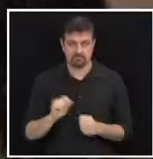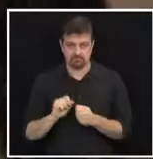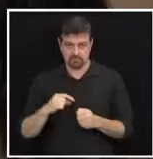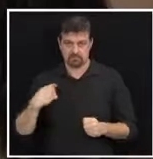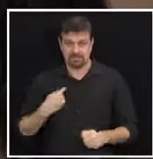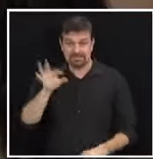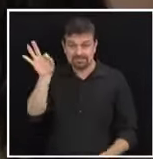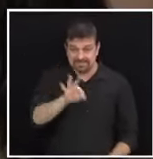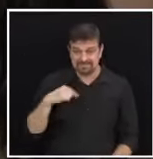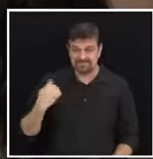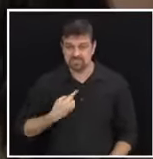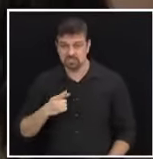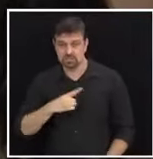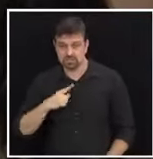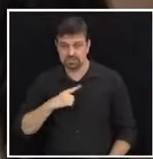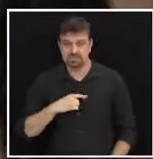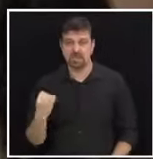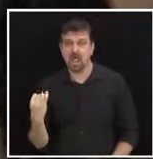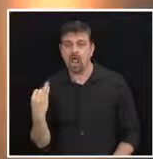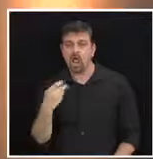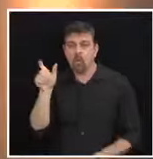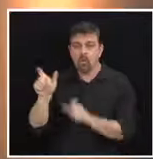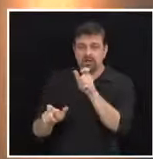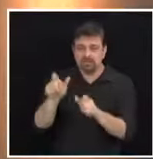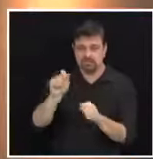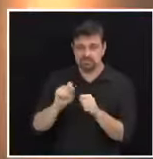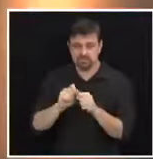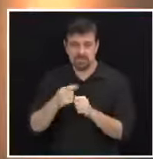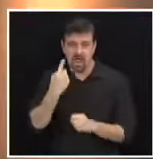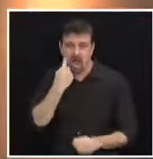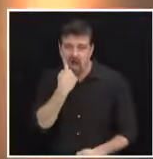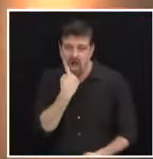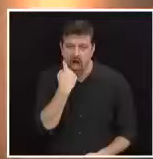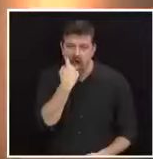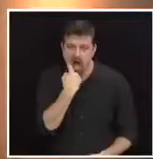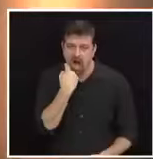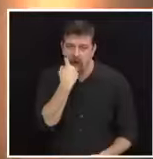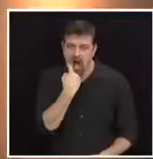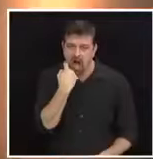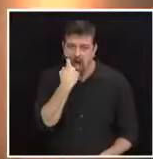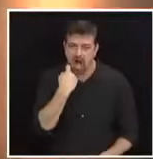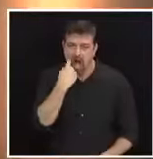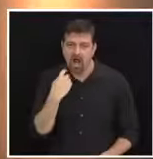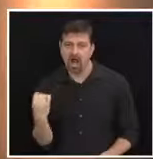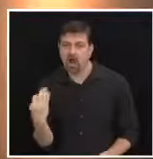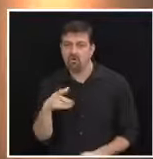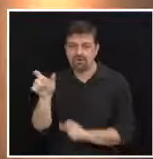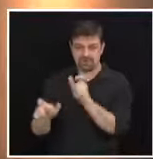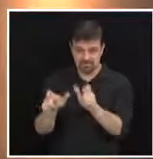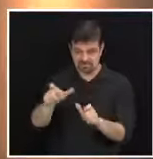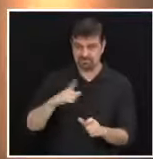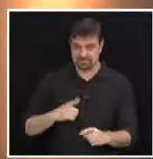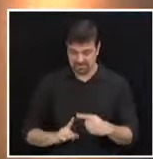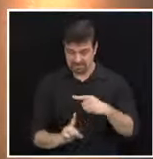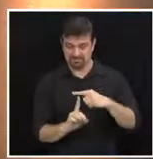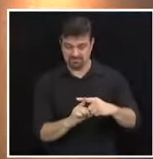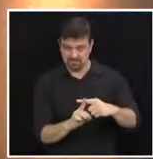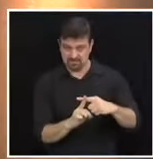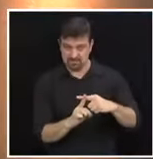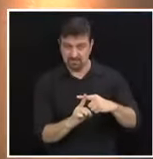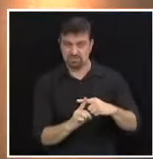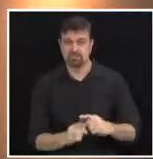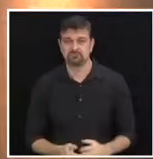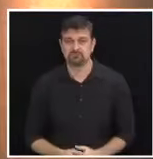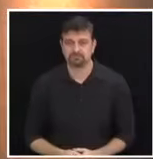com a realização, quantidade de teste onde a gente realiza, com a quantidade de casos que a gente pega reagente, positivo no